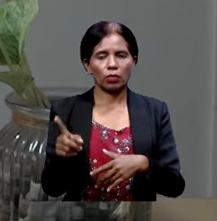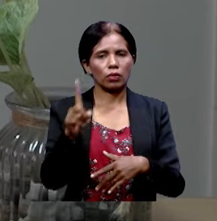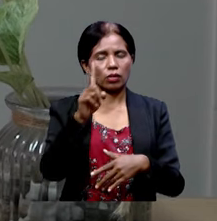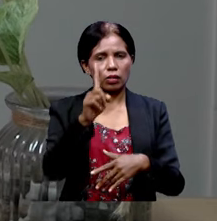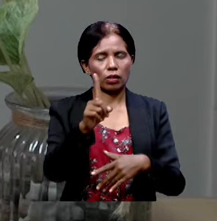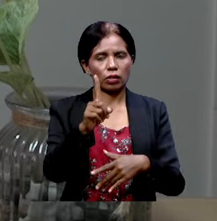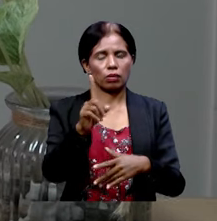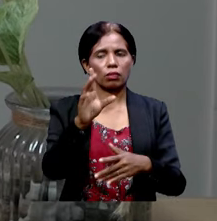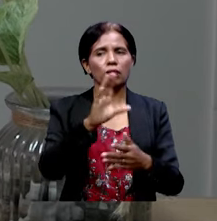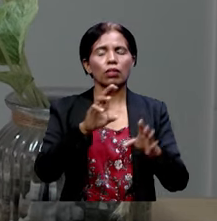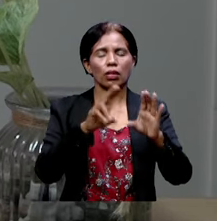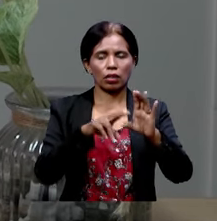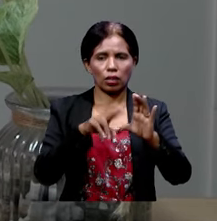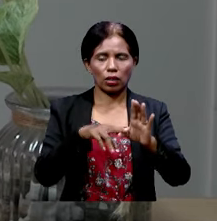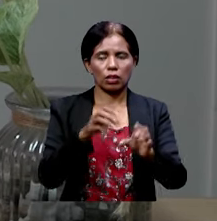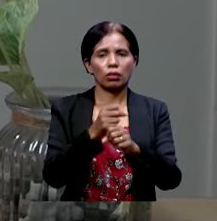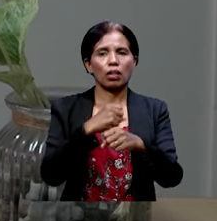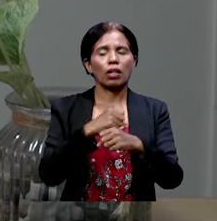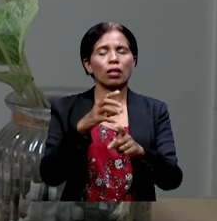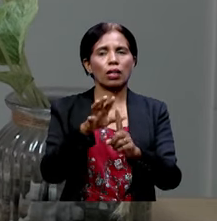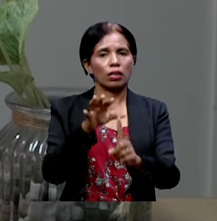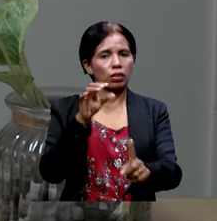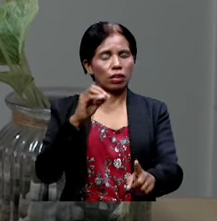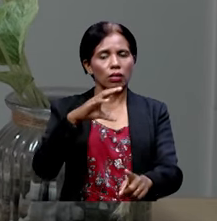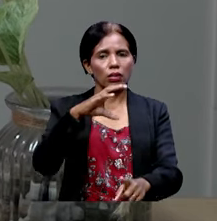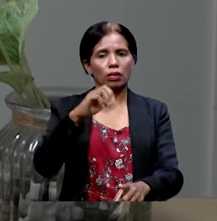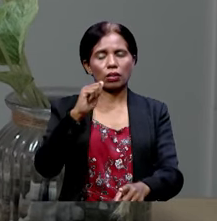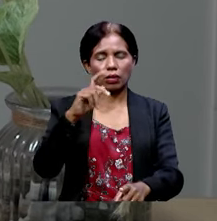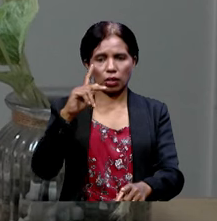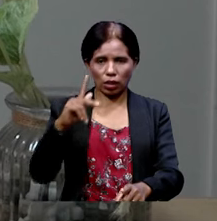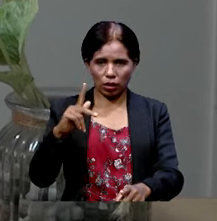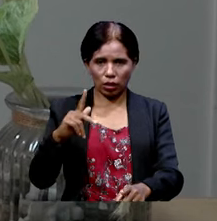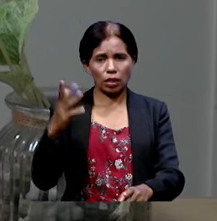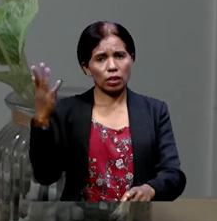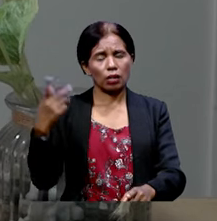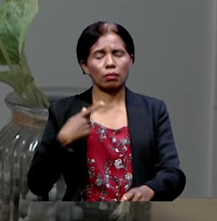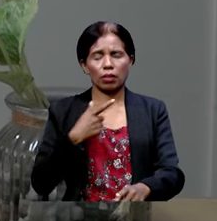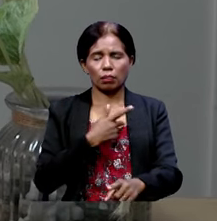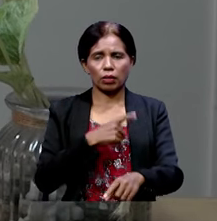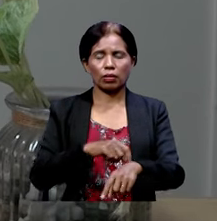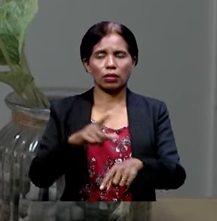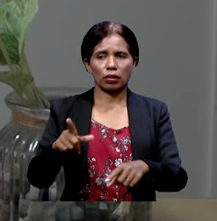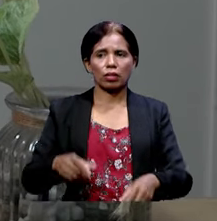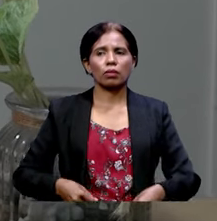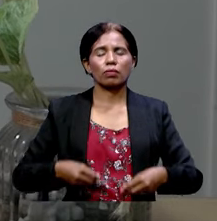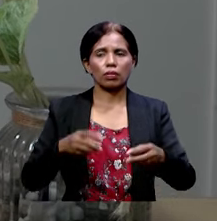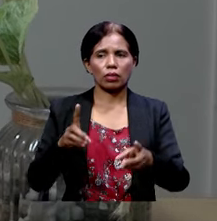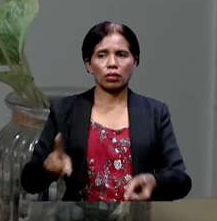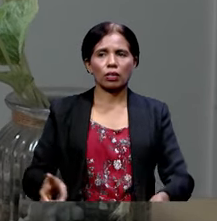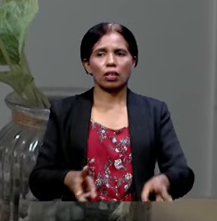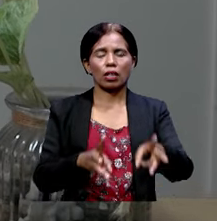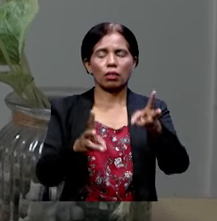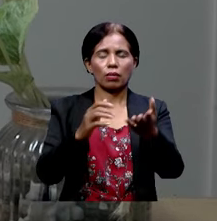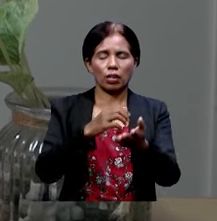tubele realiza eleição CAC. Mas bem, a tudo diante que é Parlamento Nacional, regimento fodala, vai deputado ser bem mais